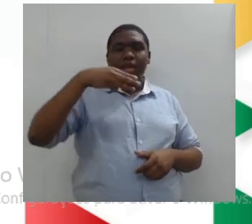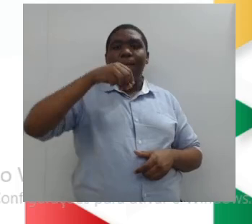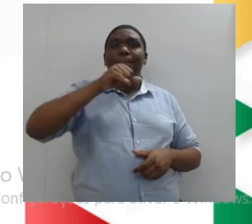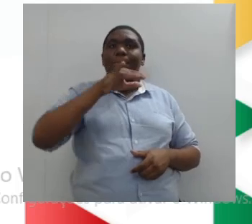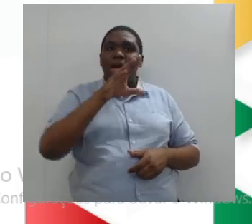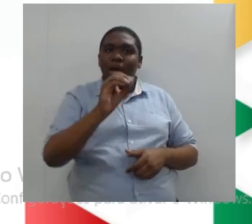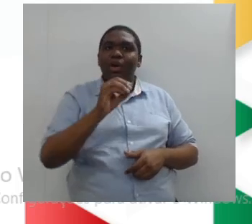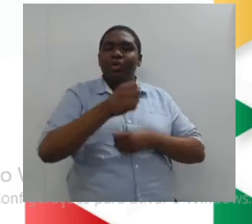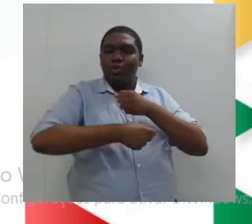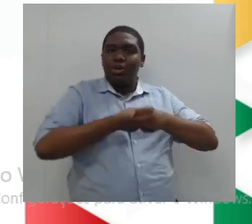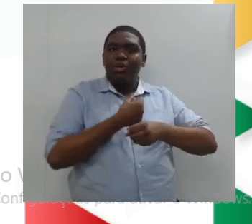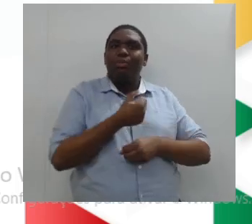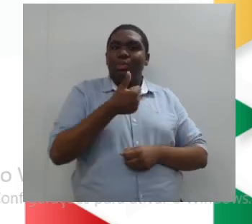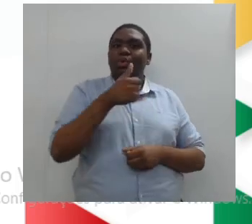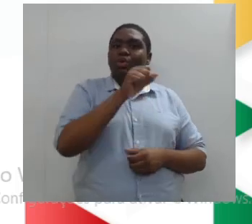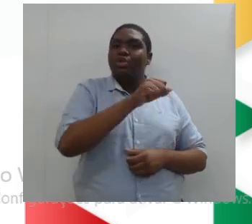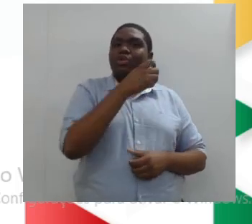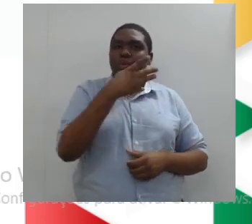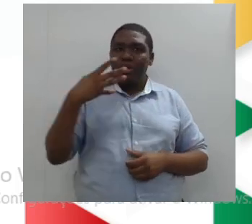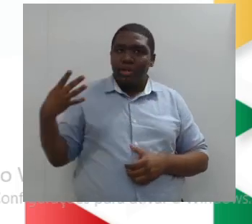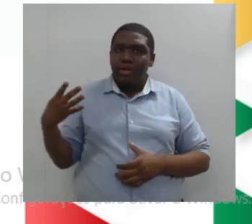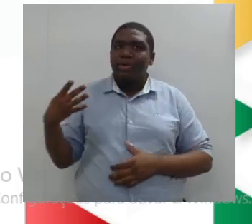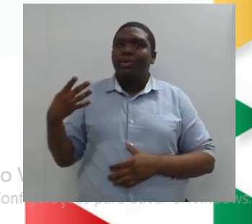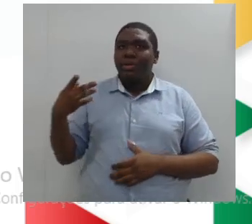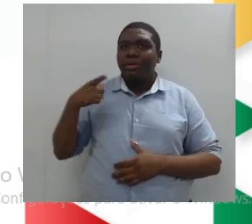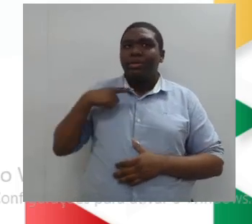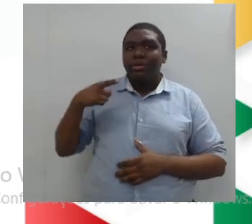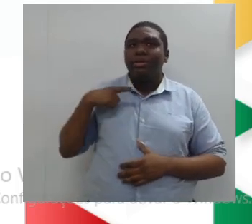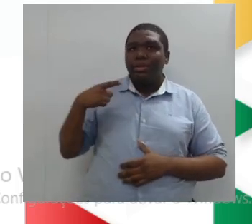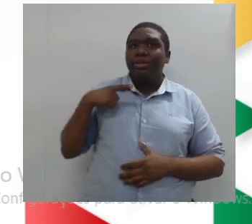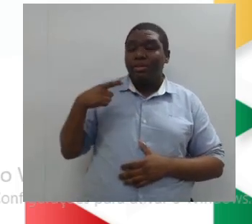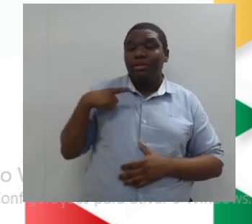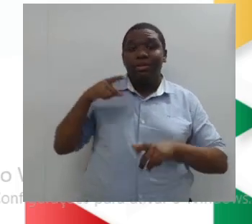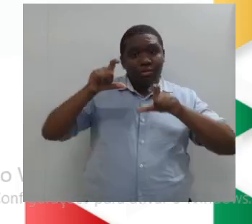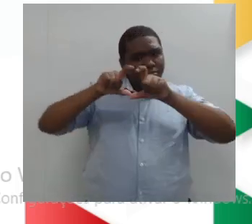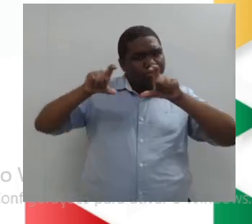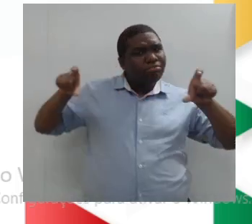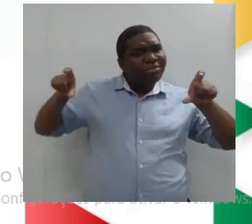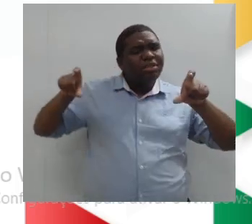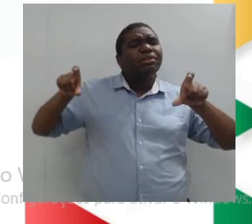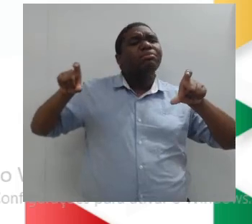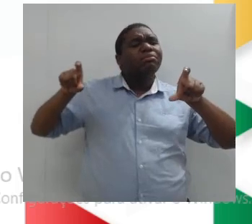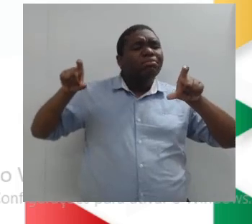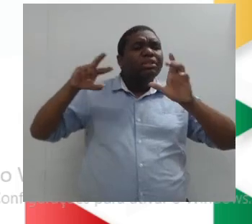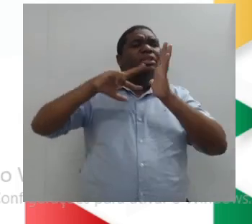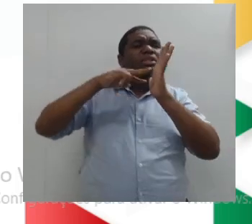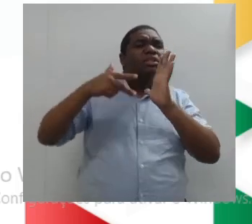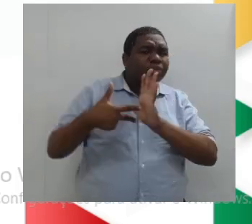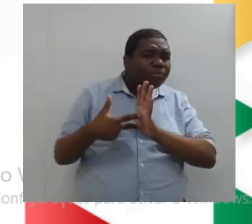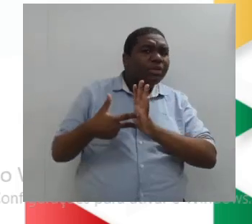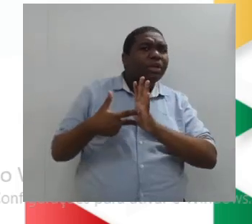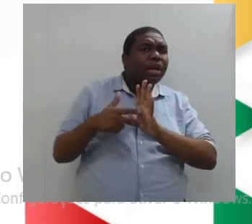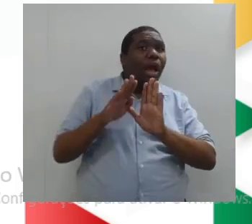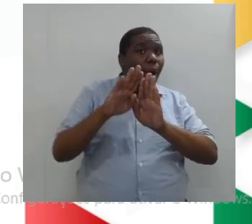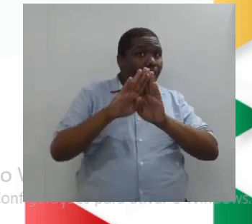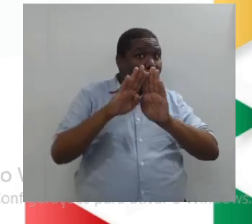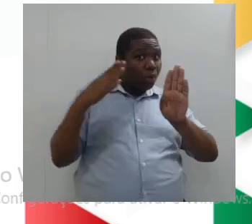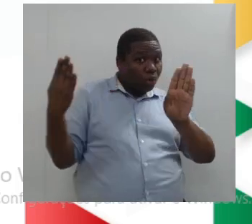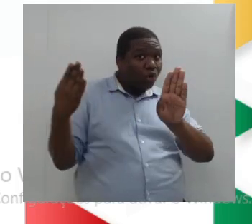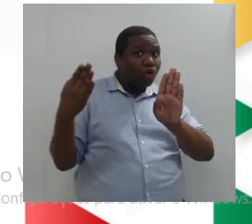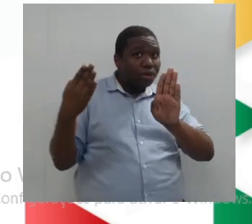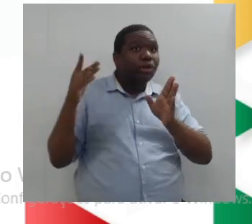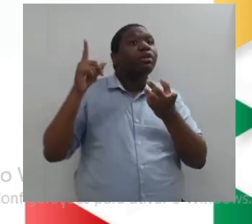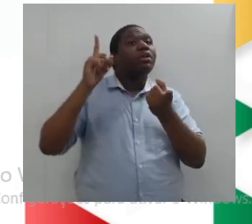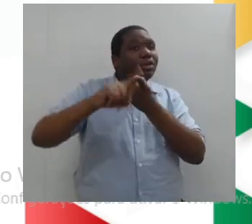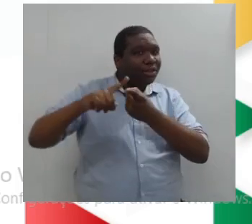1844, aliás. O Bab, título de Sayyid Ali Muhammad, que significa a porta em árabe.